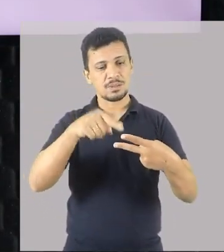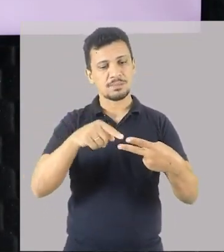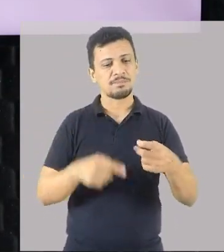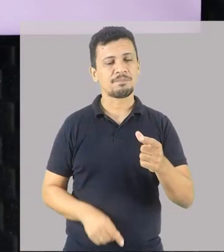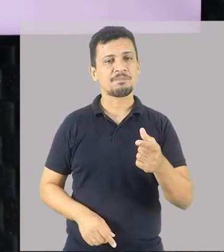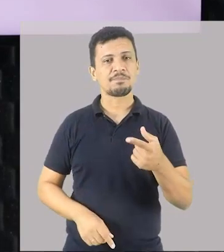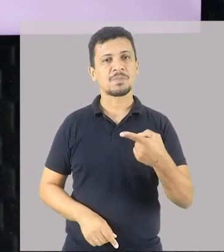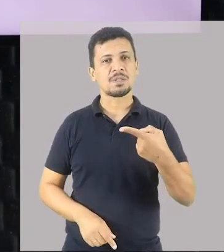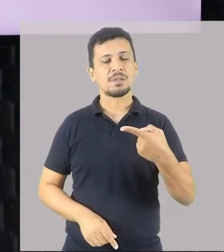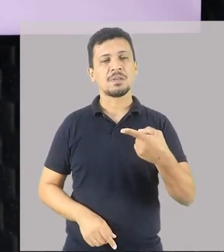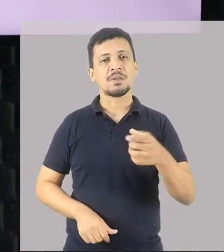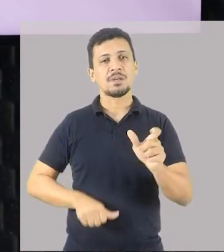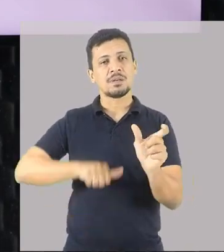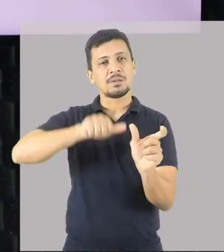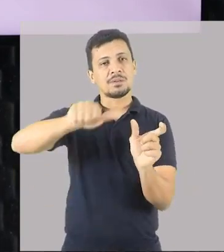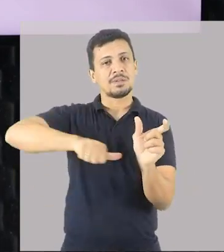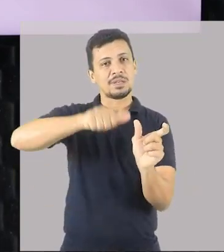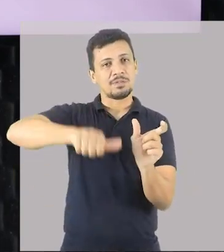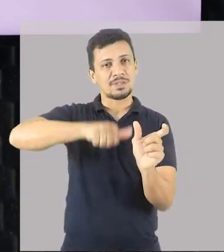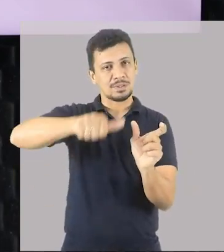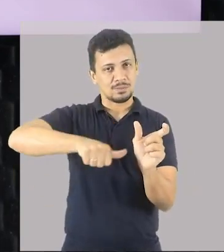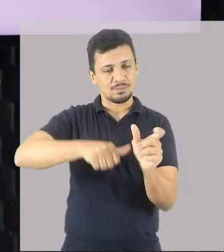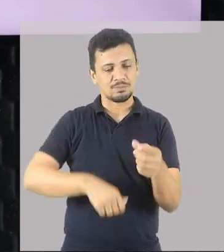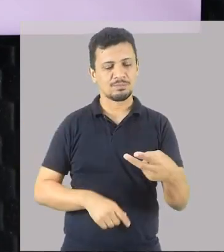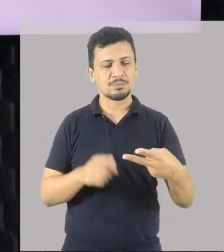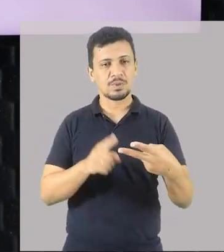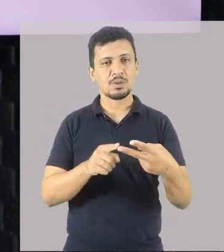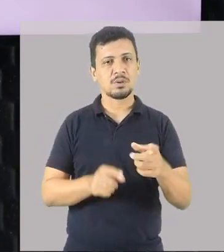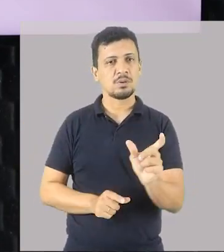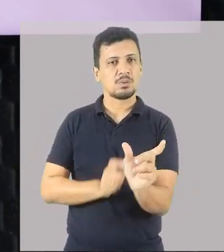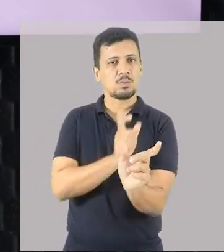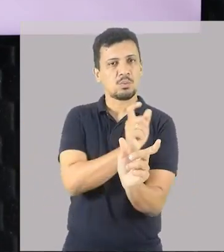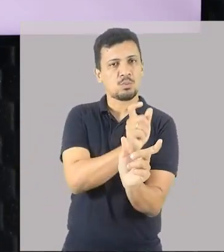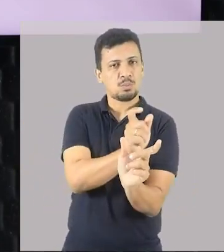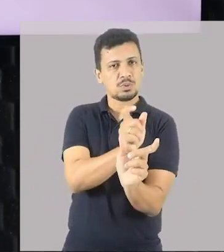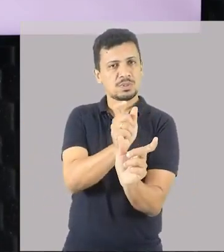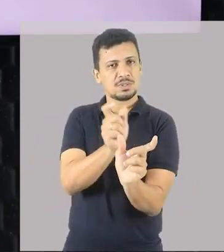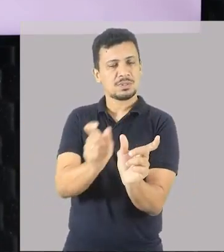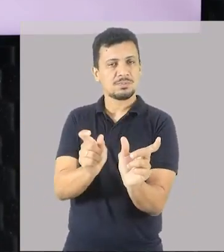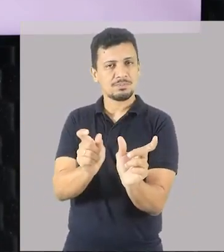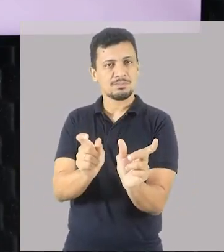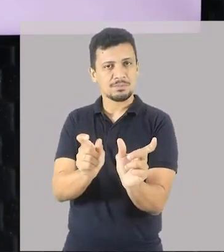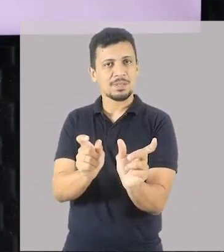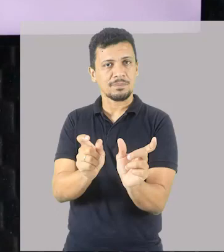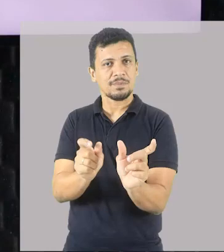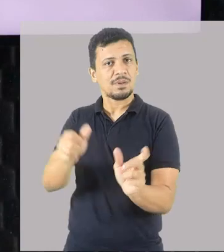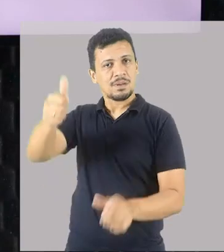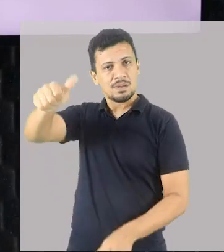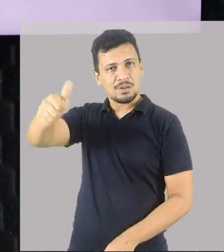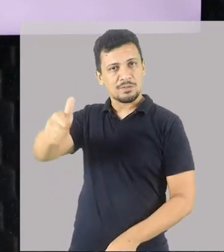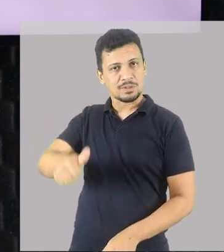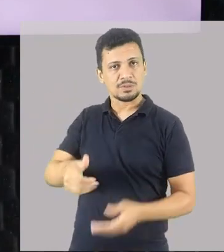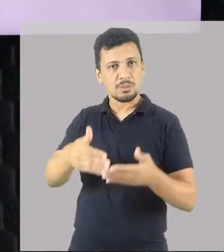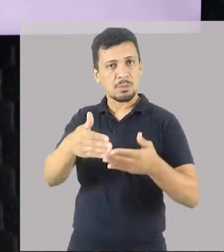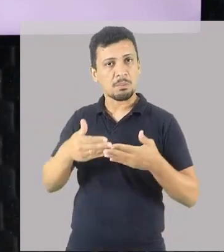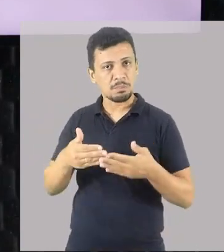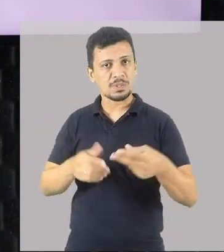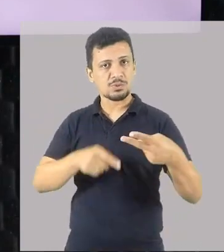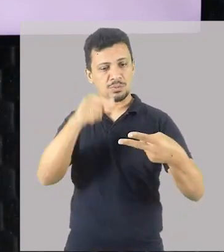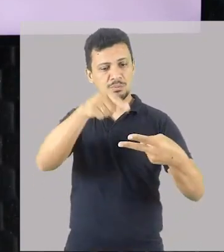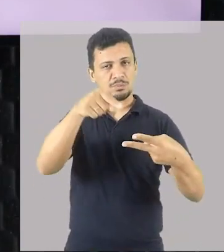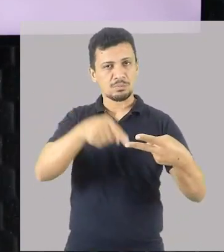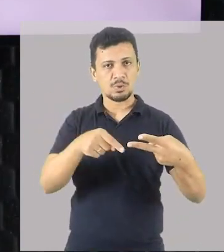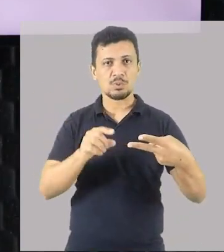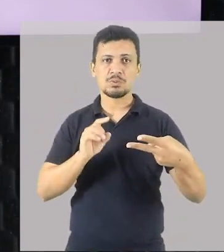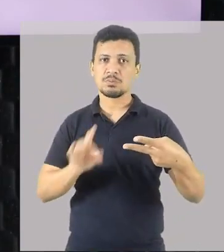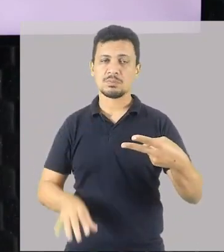processo de derivação e o processo de composição. A banca só está pedindo esses dois processos, ela não trabalha com os demais, porque